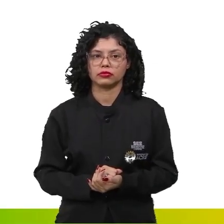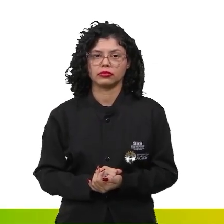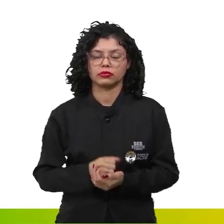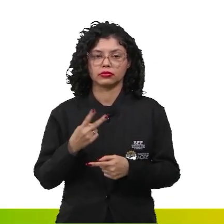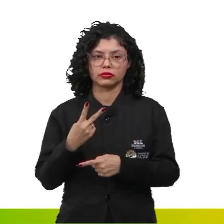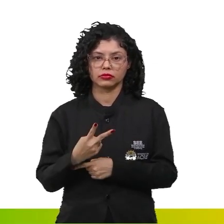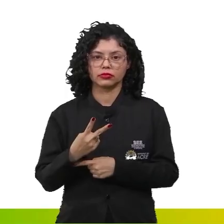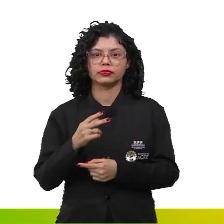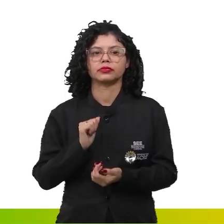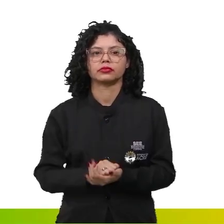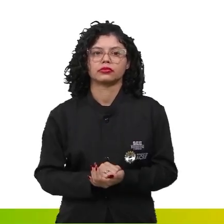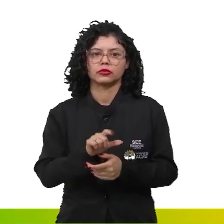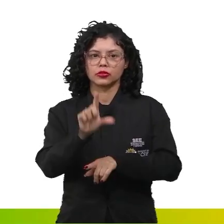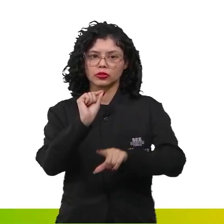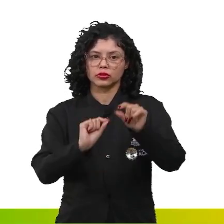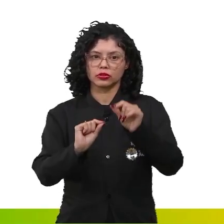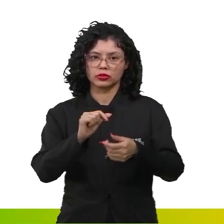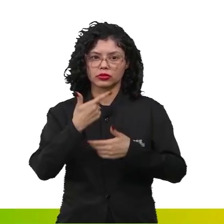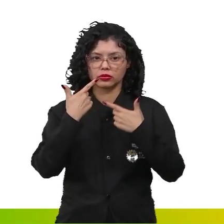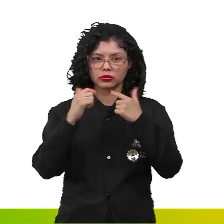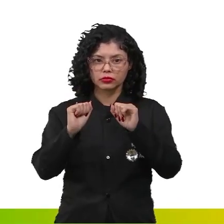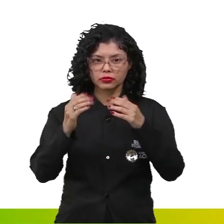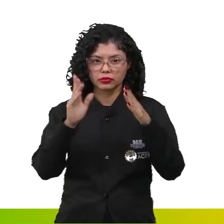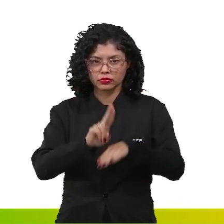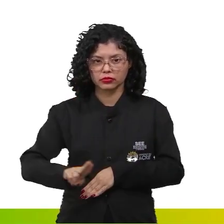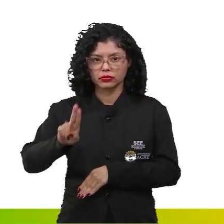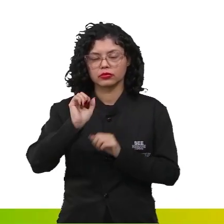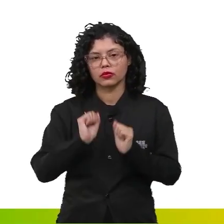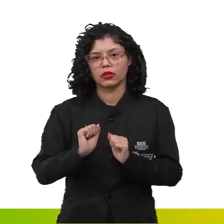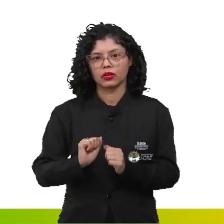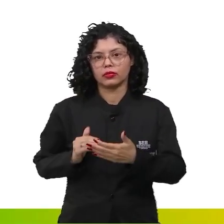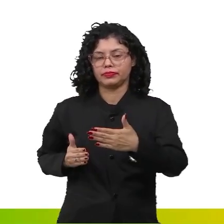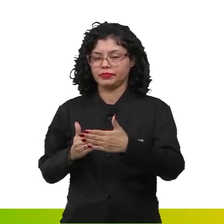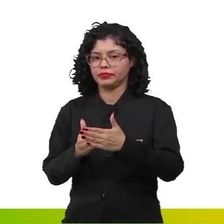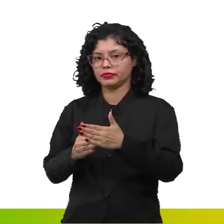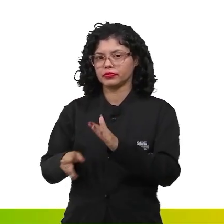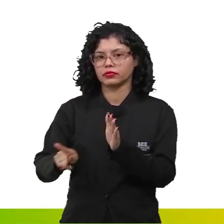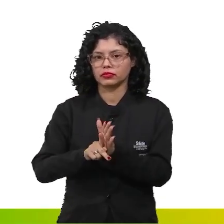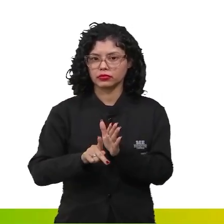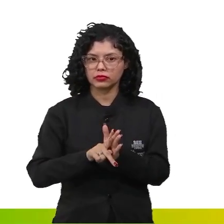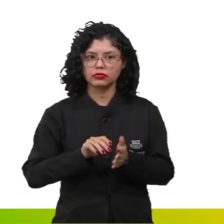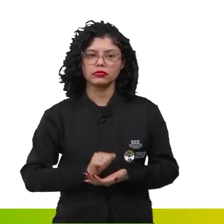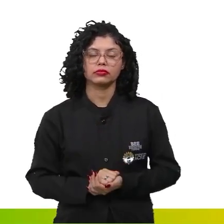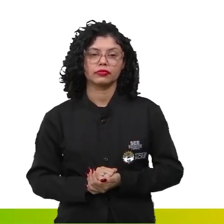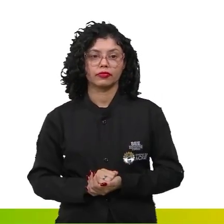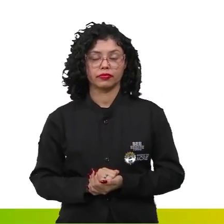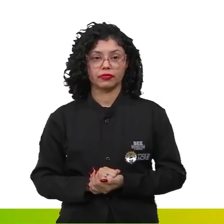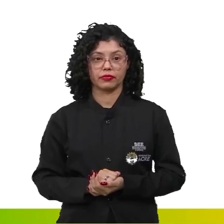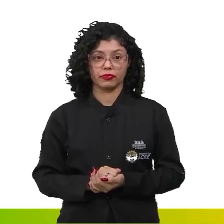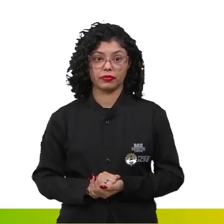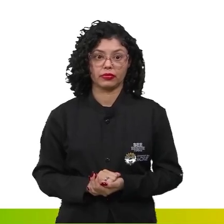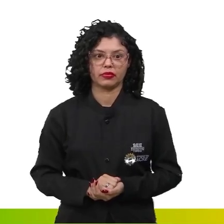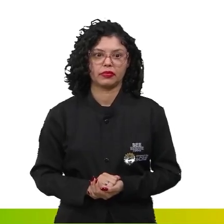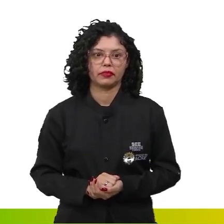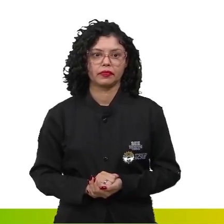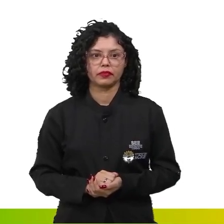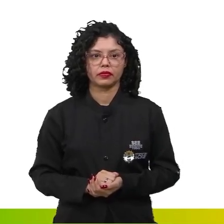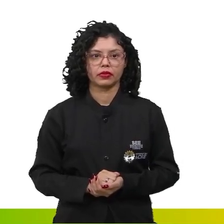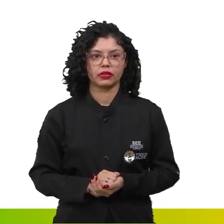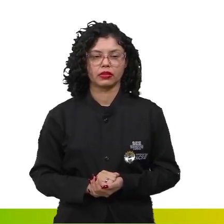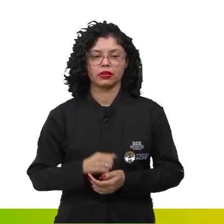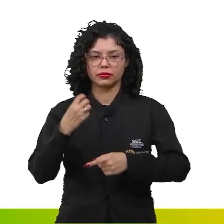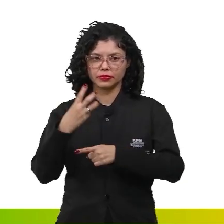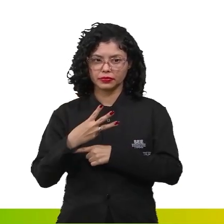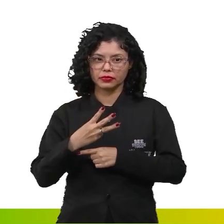Item 2. A escolha das modalidades e a linguagem usada podem criar barreiras de participação. Falamos sobre isso.